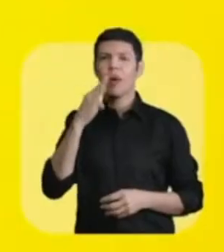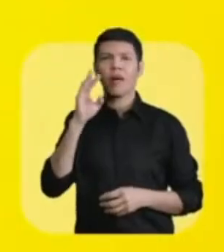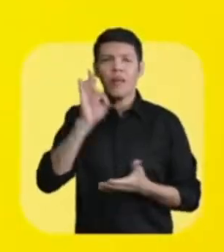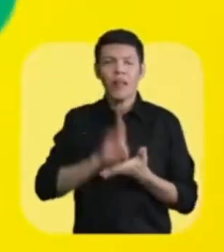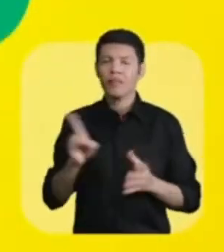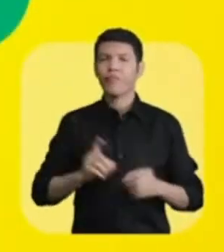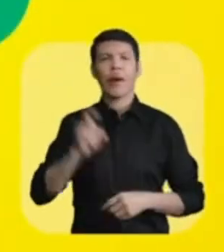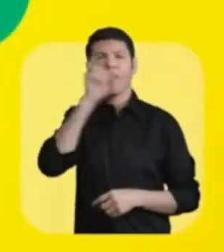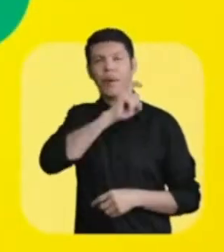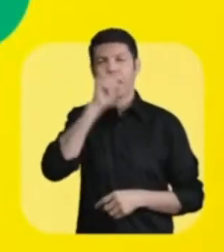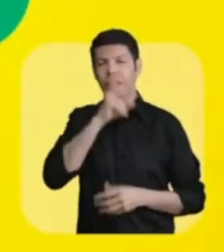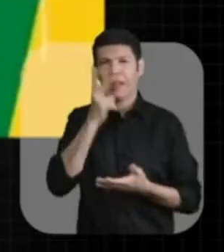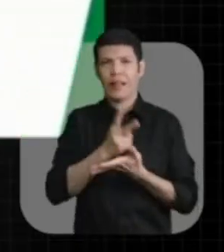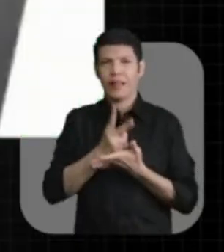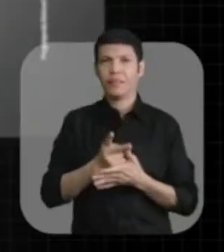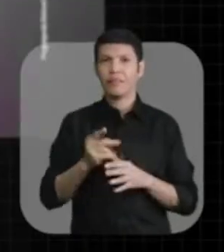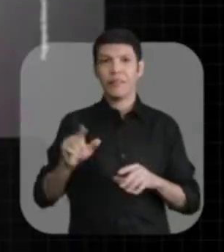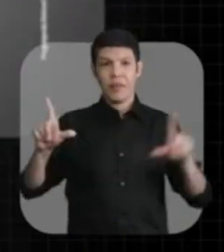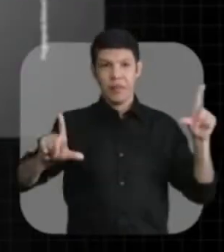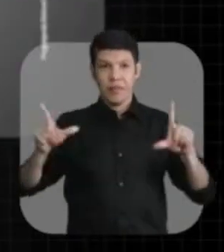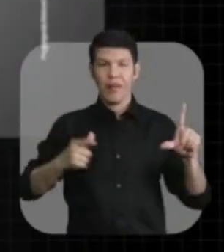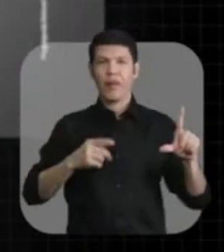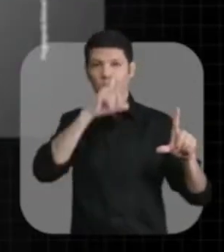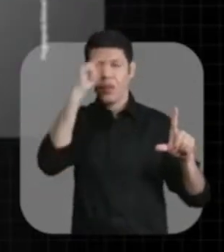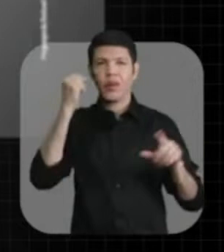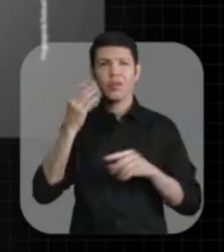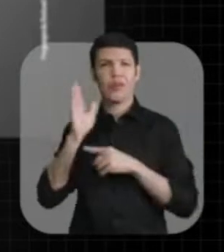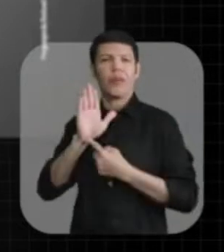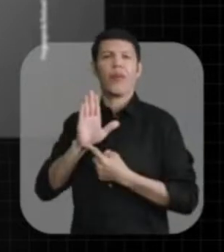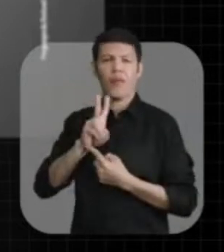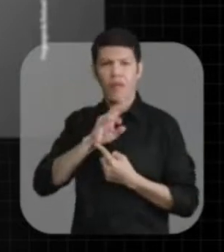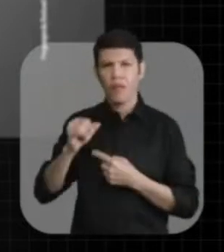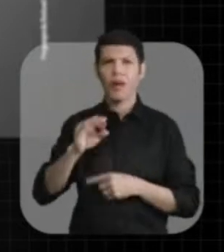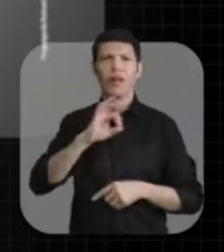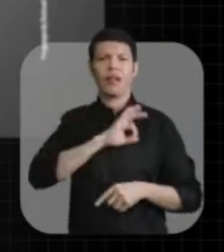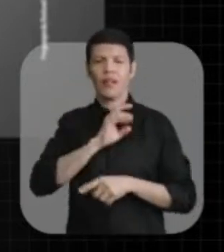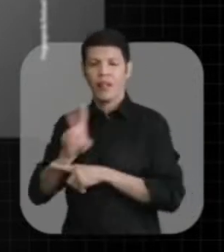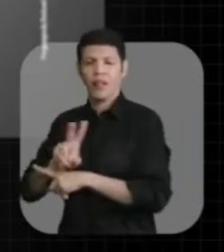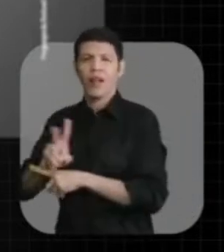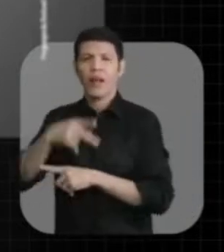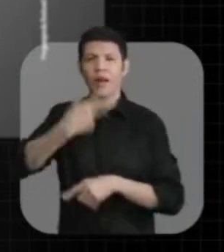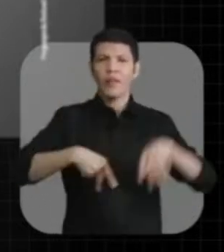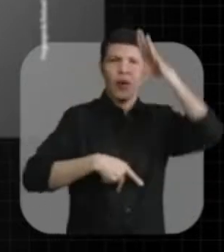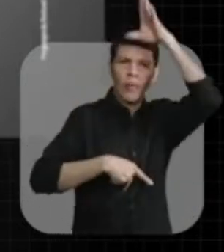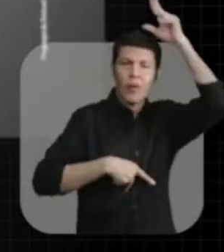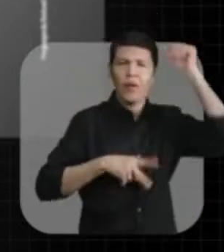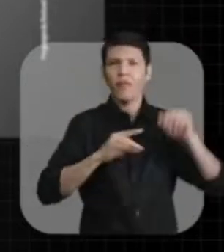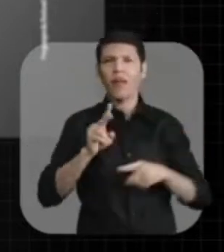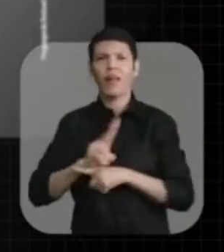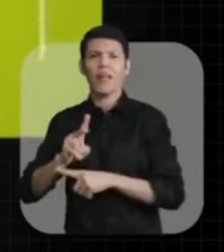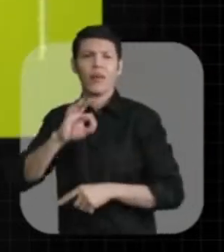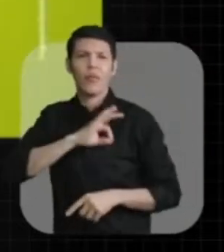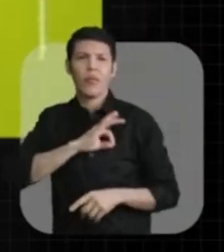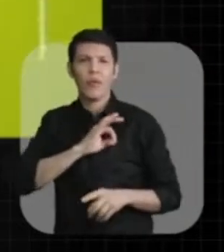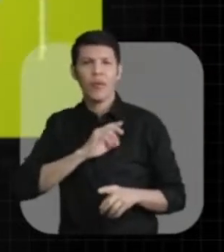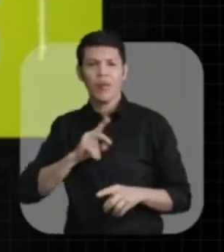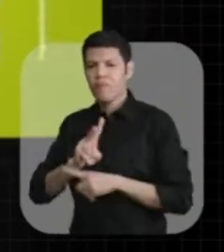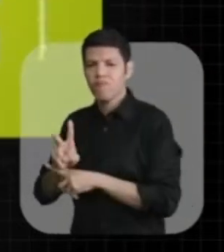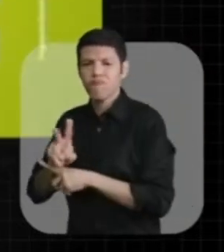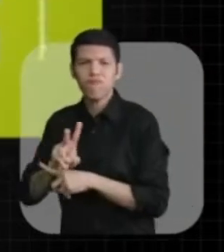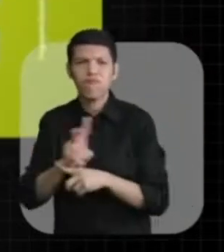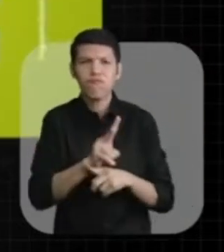álcool frio, o Wilson mentiu. Na campanha, o candidato Wilson afirmava que ia melhorar a segurança do Amazonas.